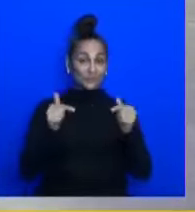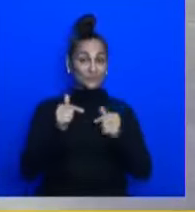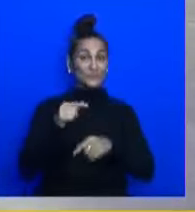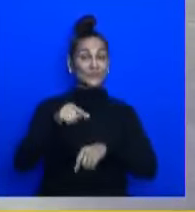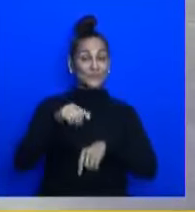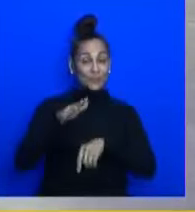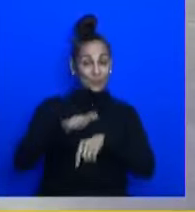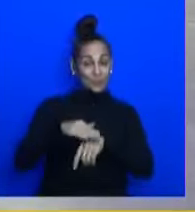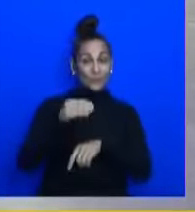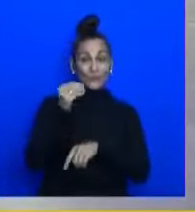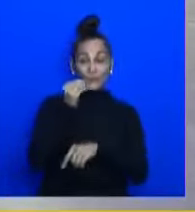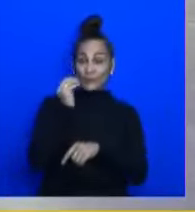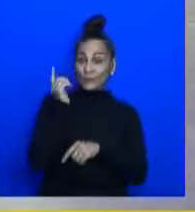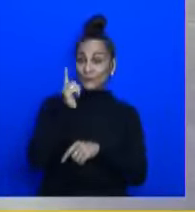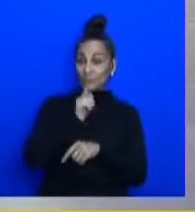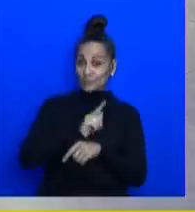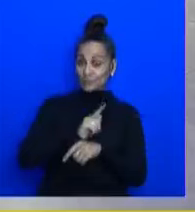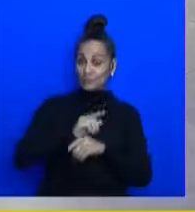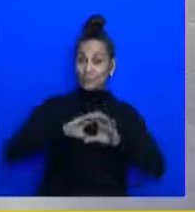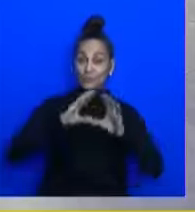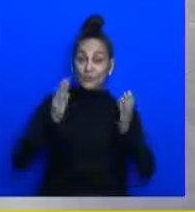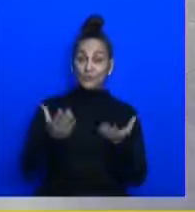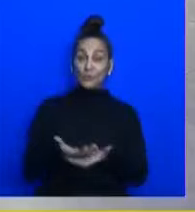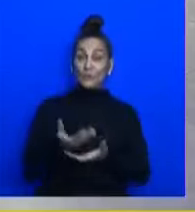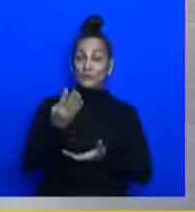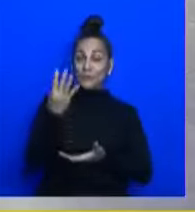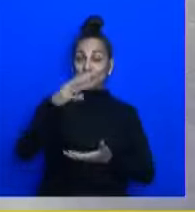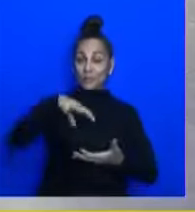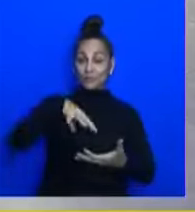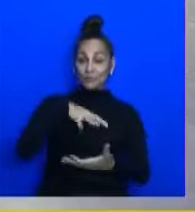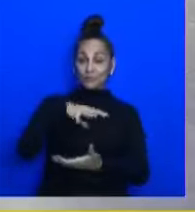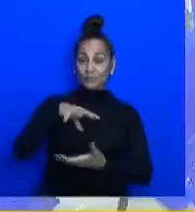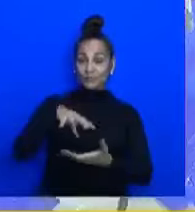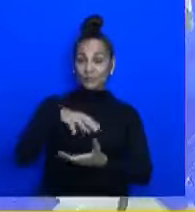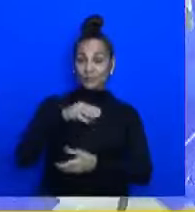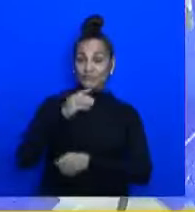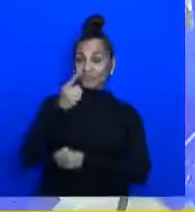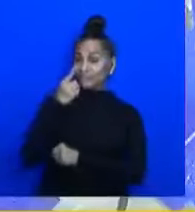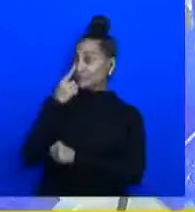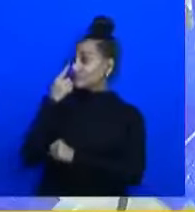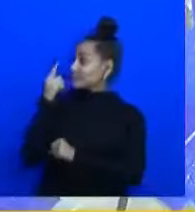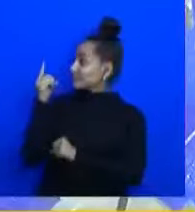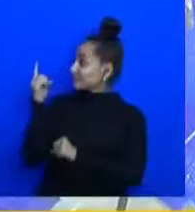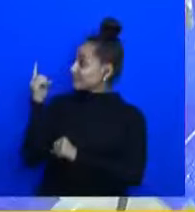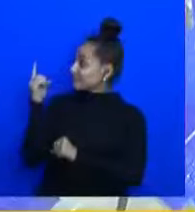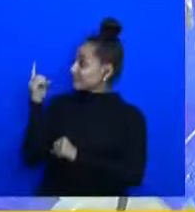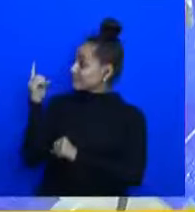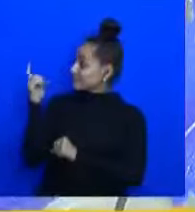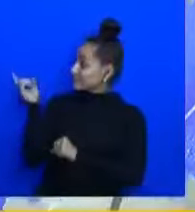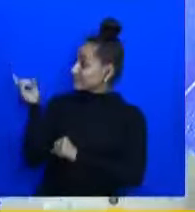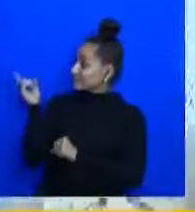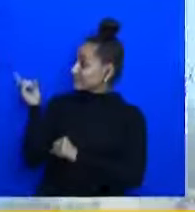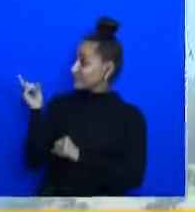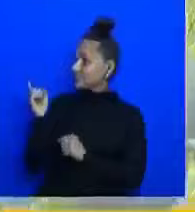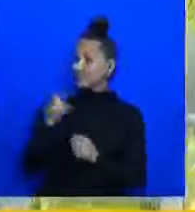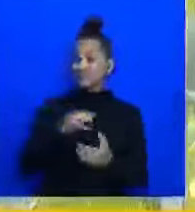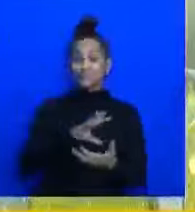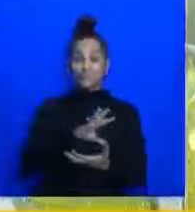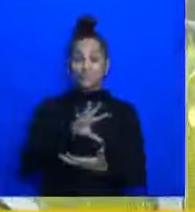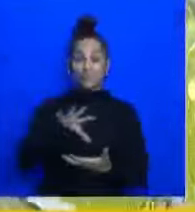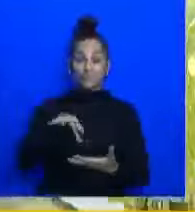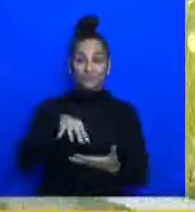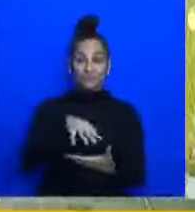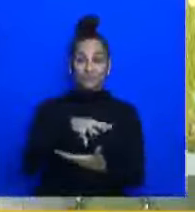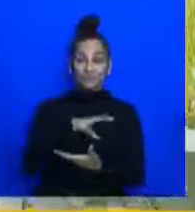tem mais uma chance de ganhar. O globo número 4 já foi ligado, bolas posicionadas. Valendo!